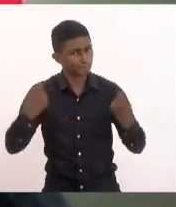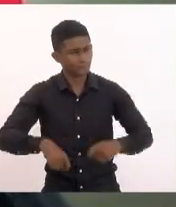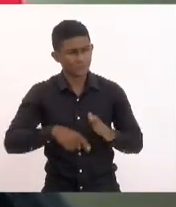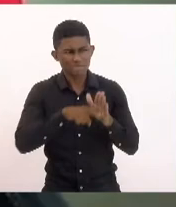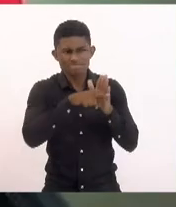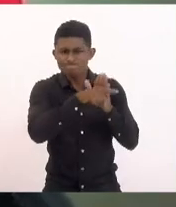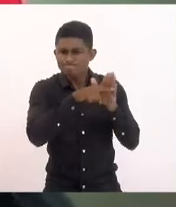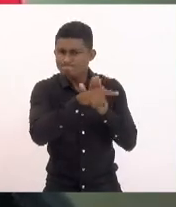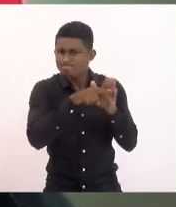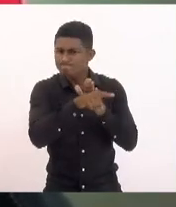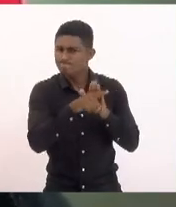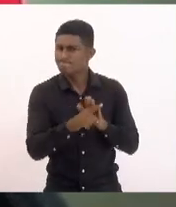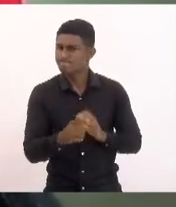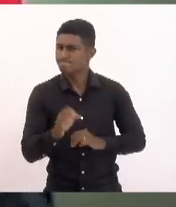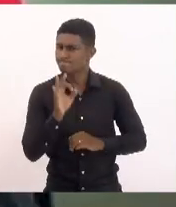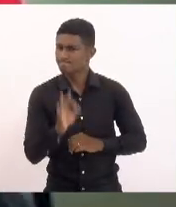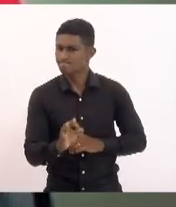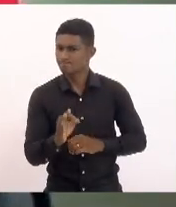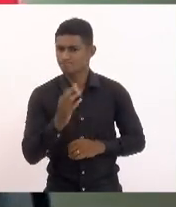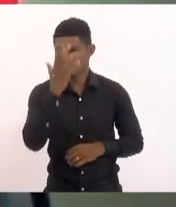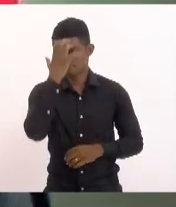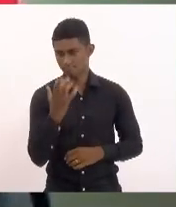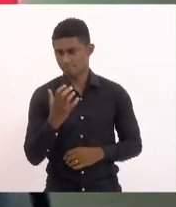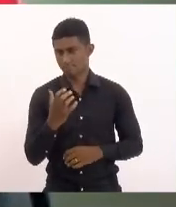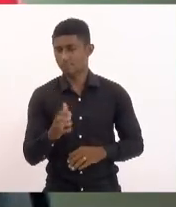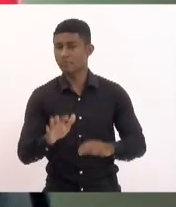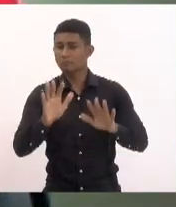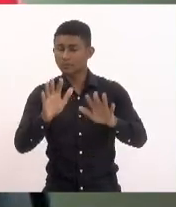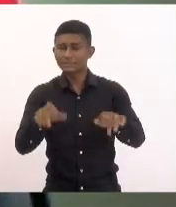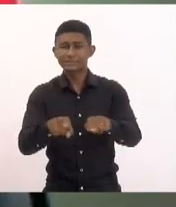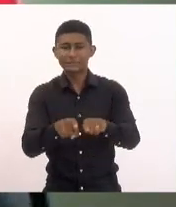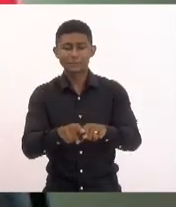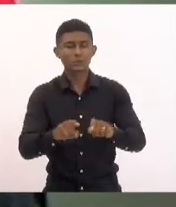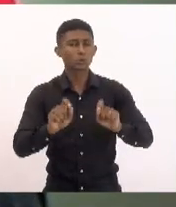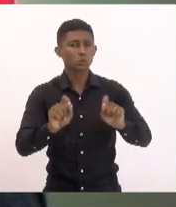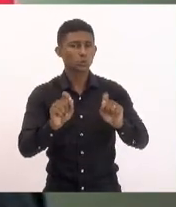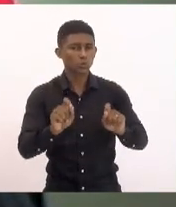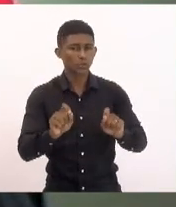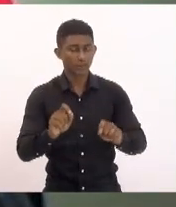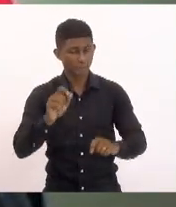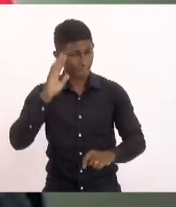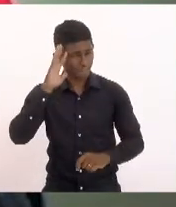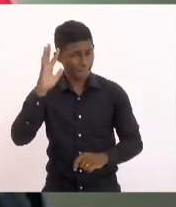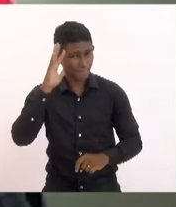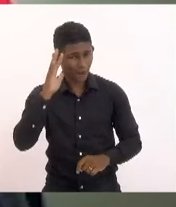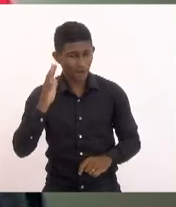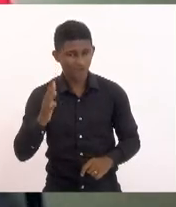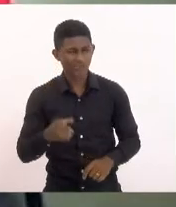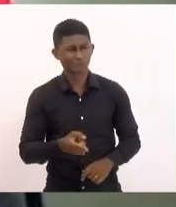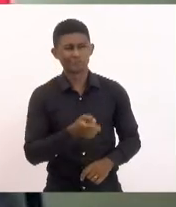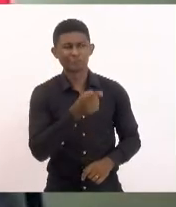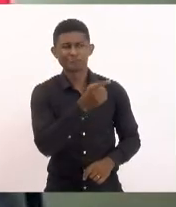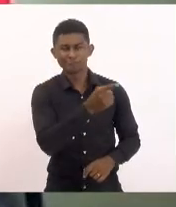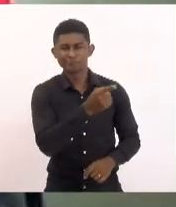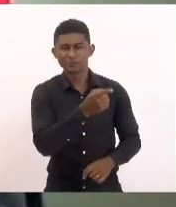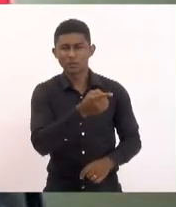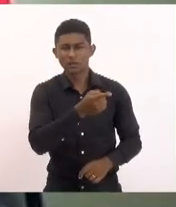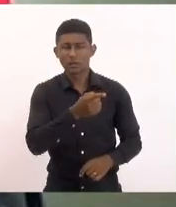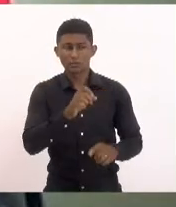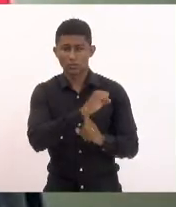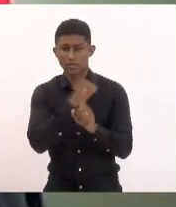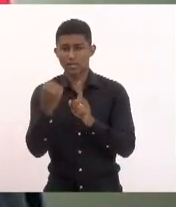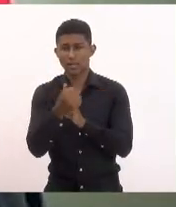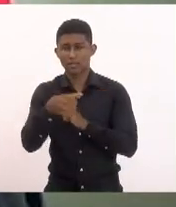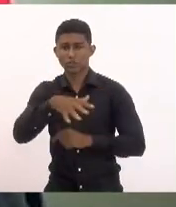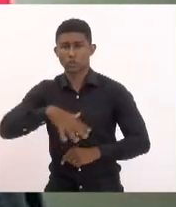eficiente, rígida e rápida, mas também temos que pensar quais são os ensinamentos que esse caso deixa à